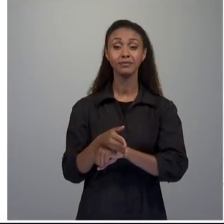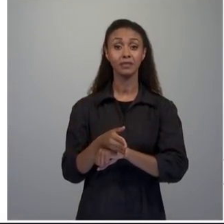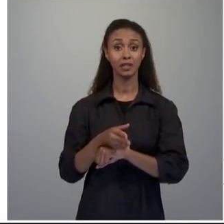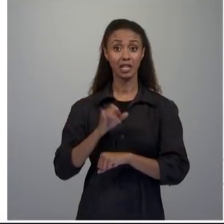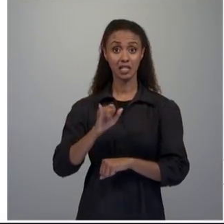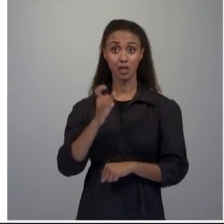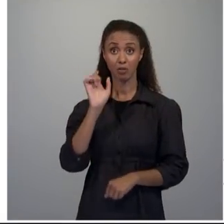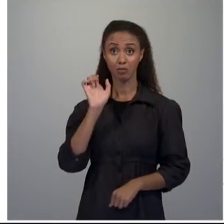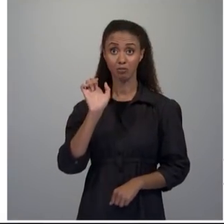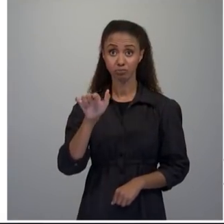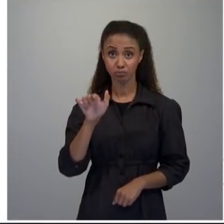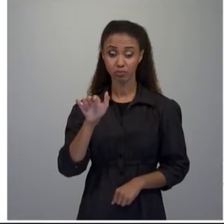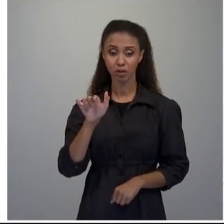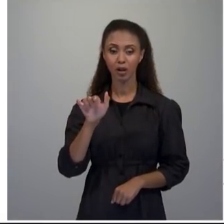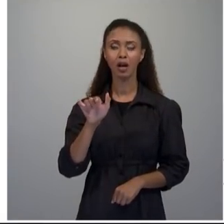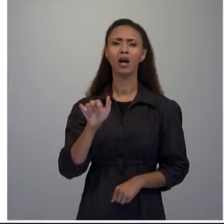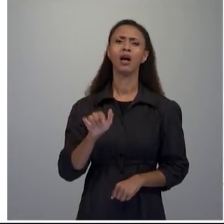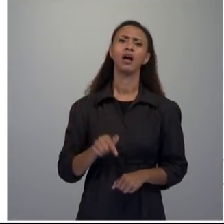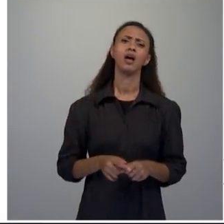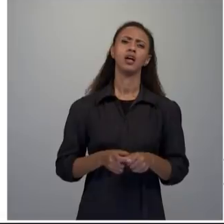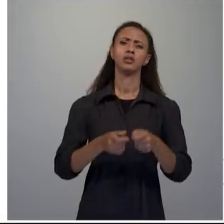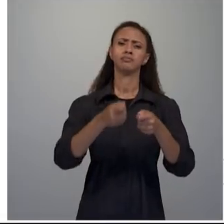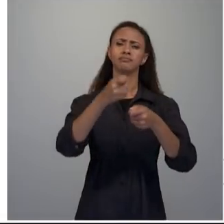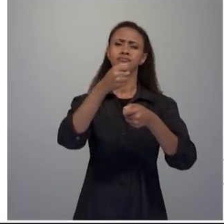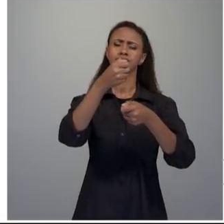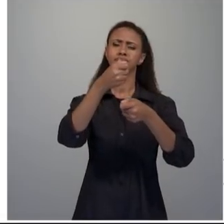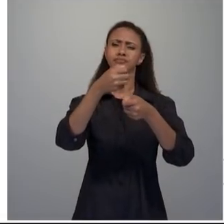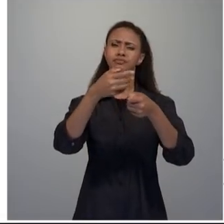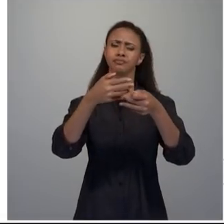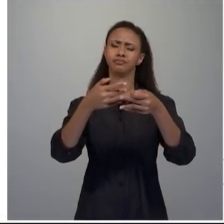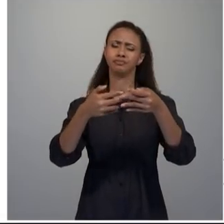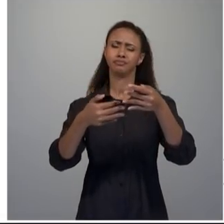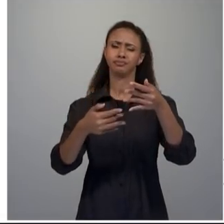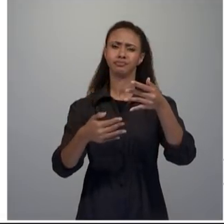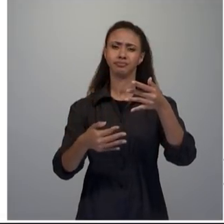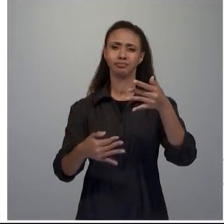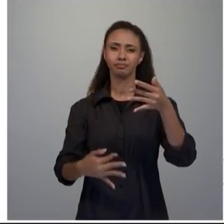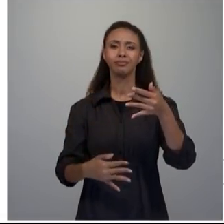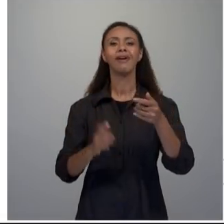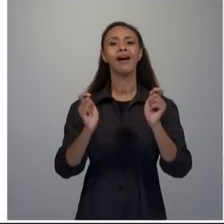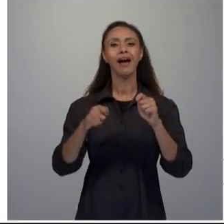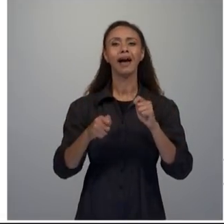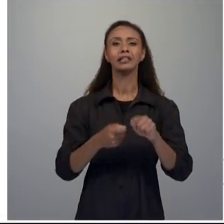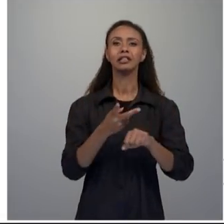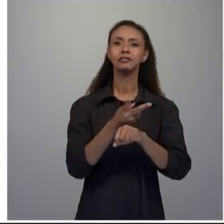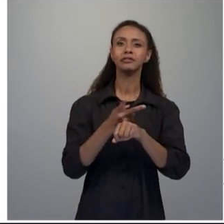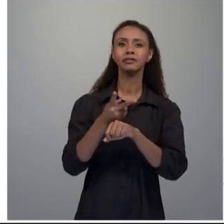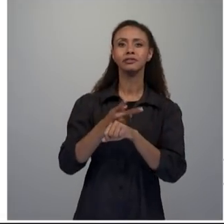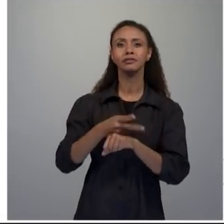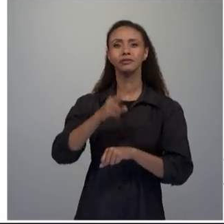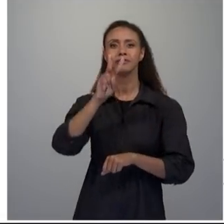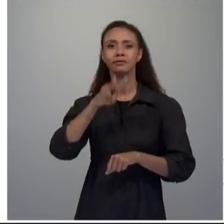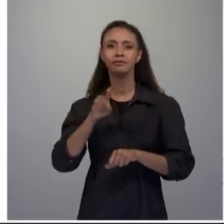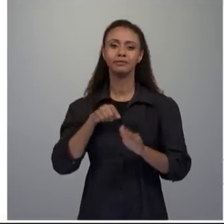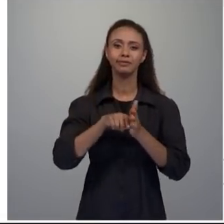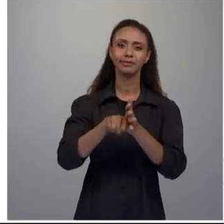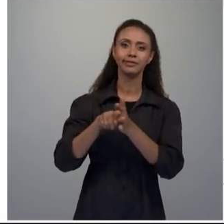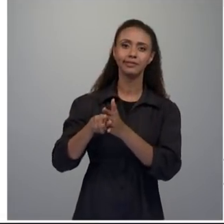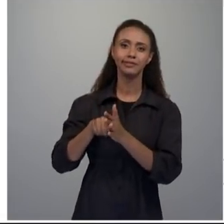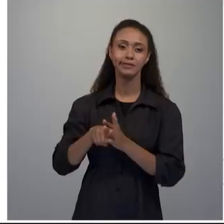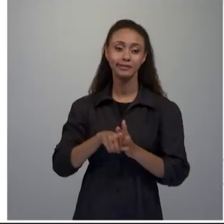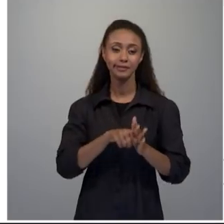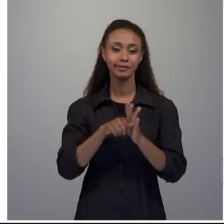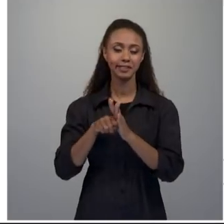vai começar a ter vários artigos aí a gente tem que começar a brincar e navegar tá então por exemplo a gente olhar esse daqui